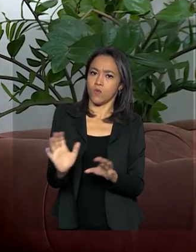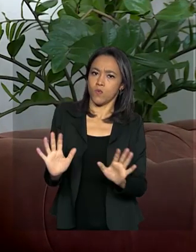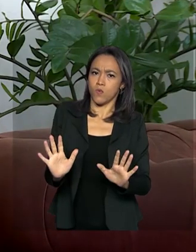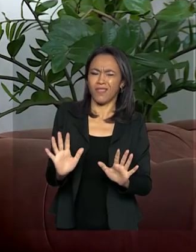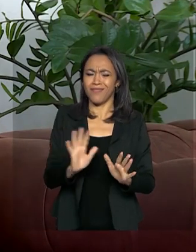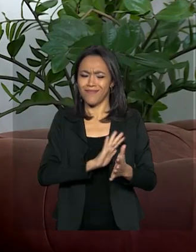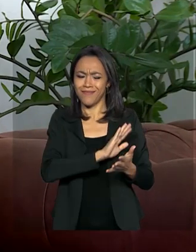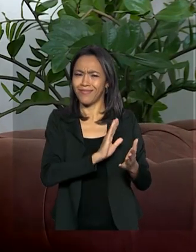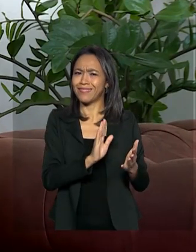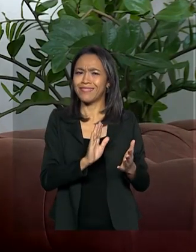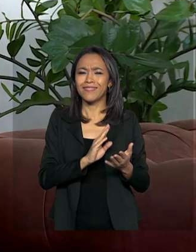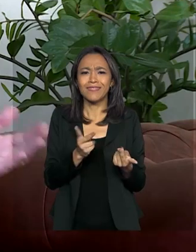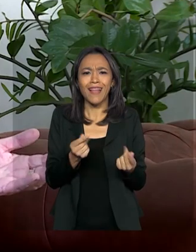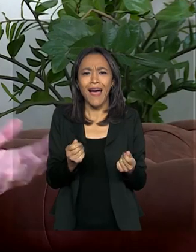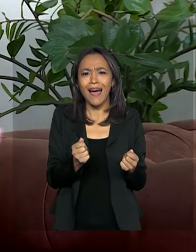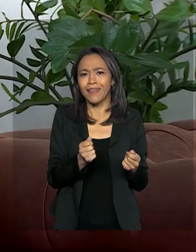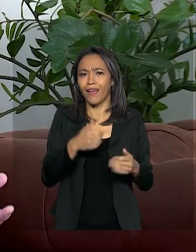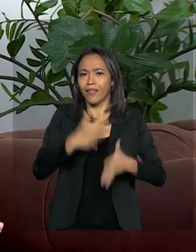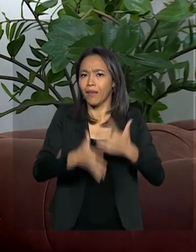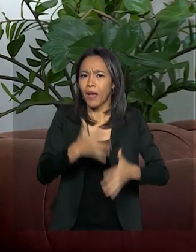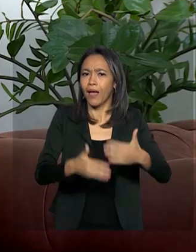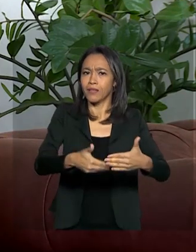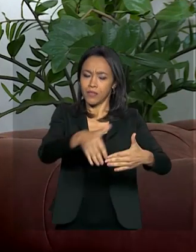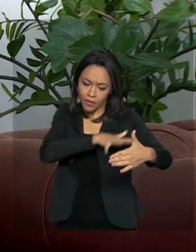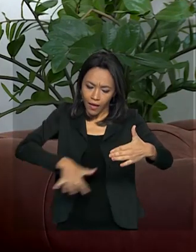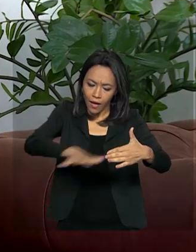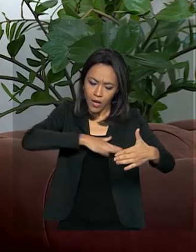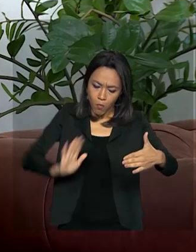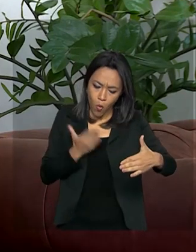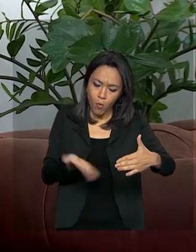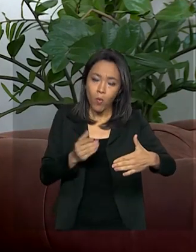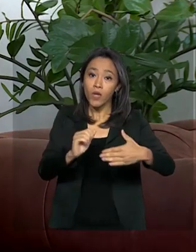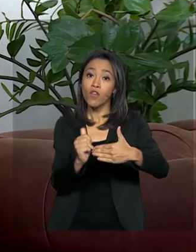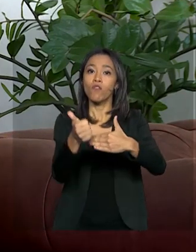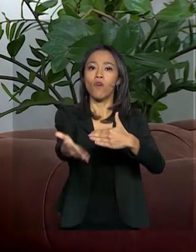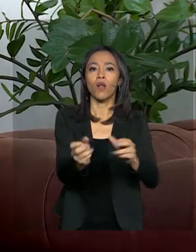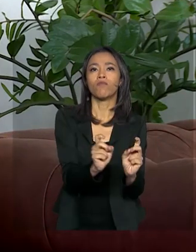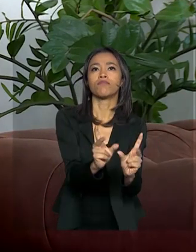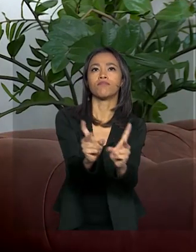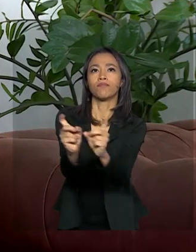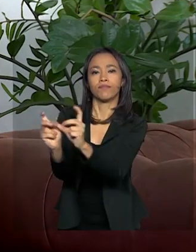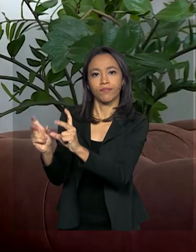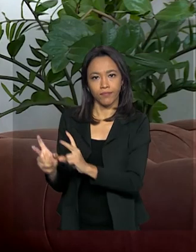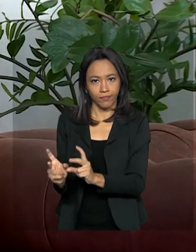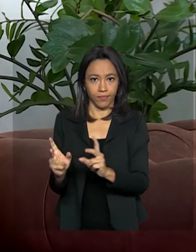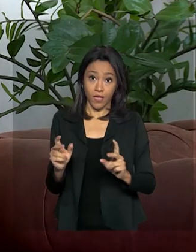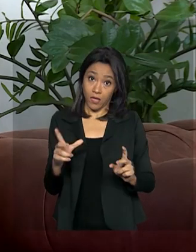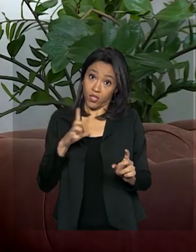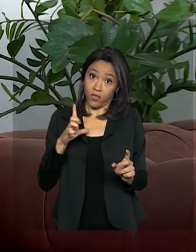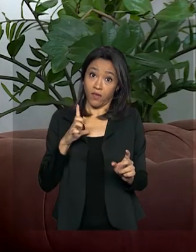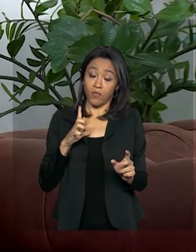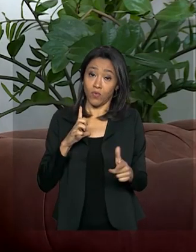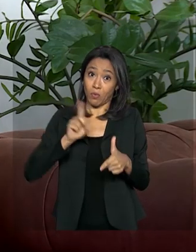que interrompesse da porteira para dentro que era a colheita da porteira para fora que nós temos aí um